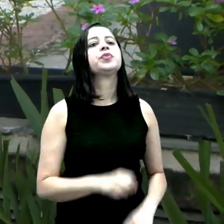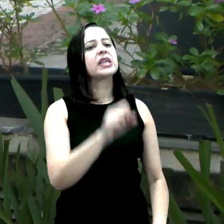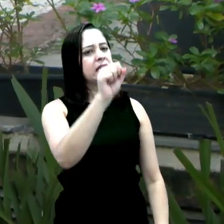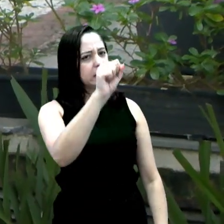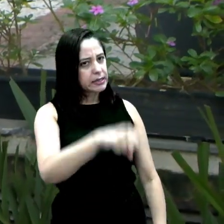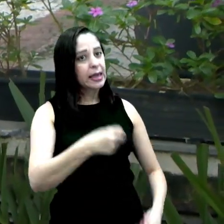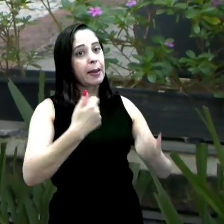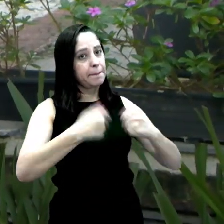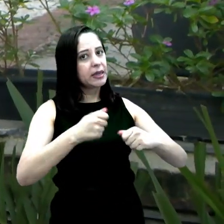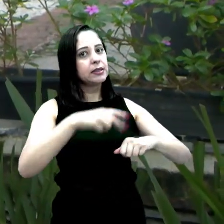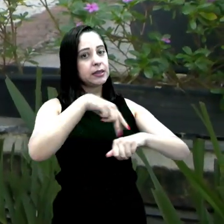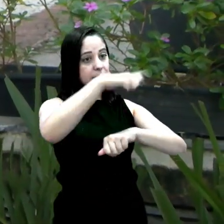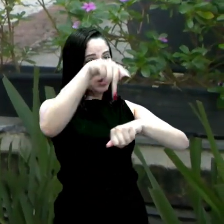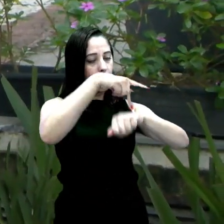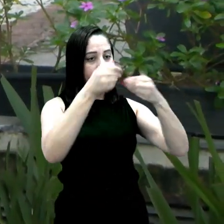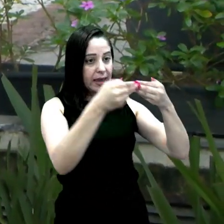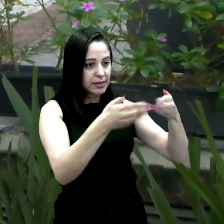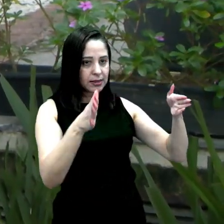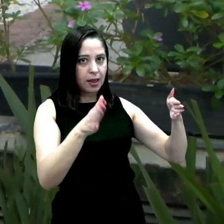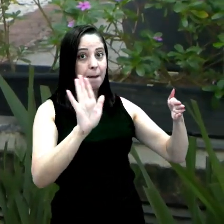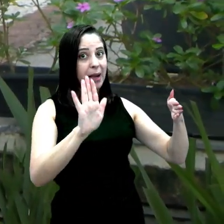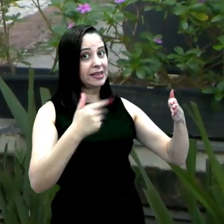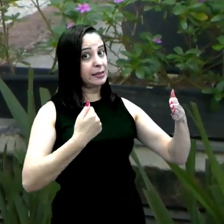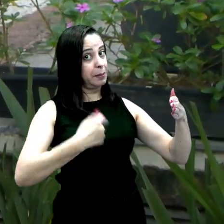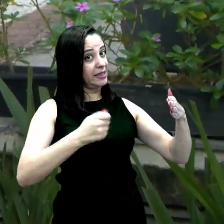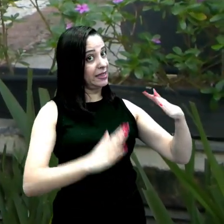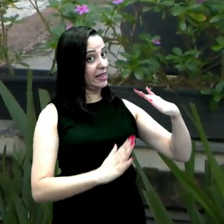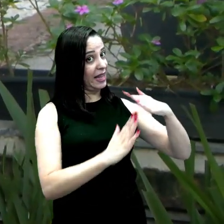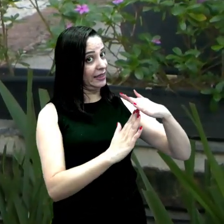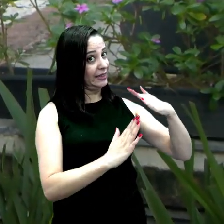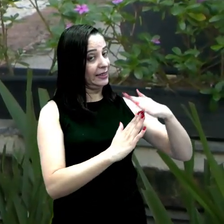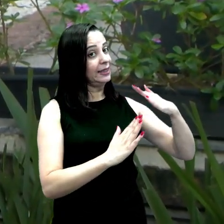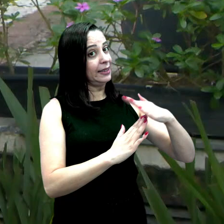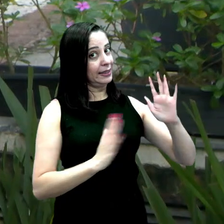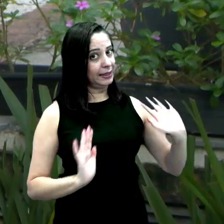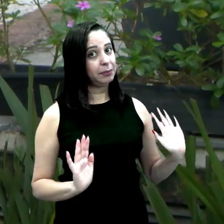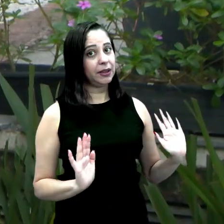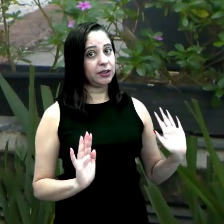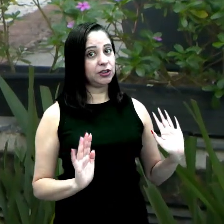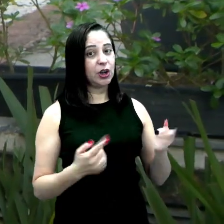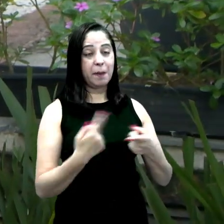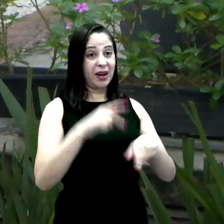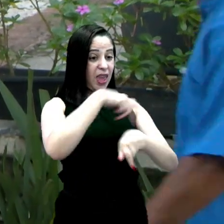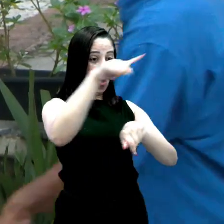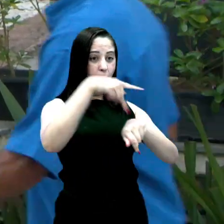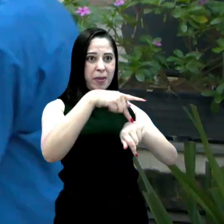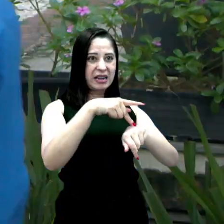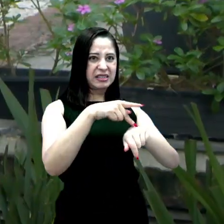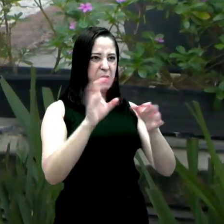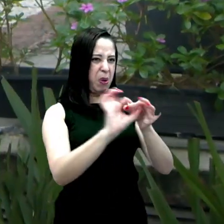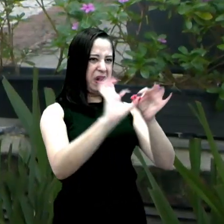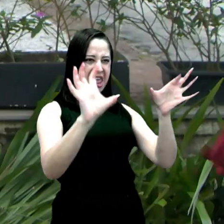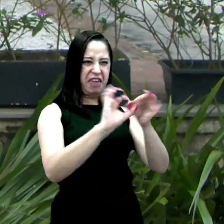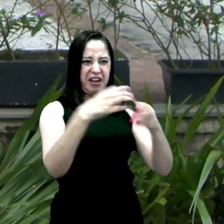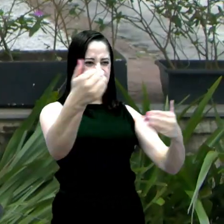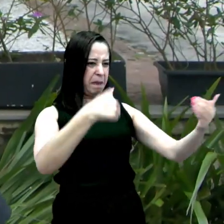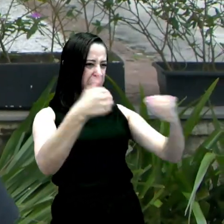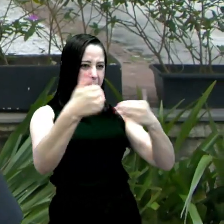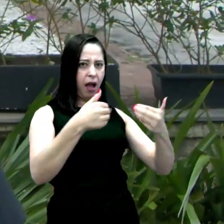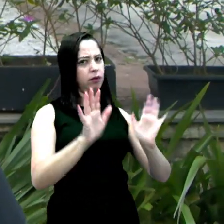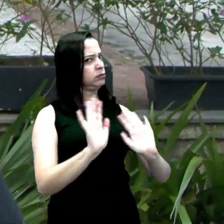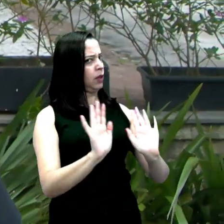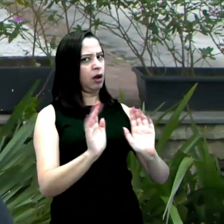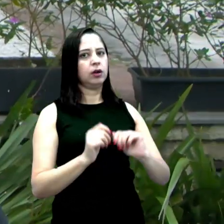portas abertas, mas claro, com um limite, porque o Brasil, ele não é tipo um país que pode entrar um montão de gente. Eu